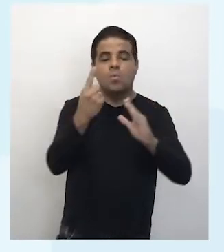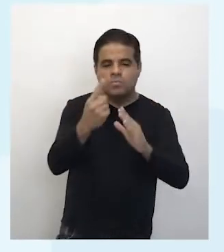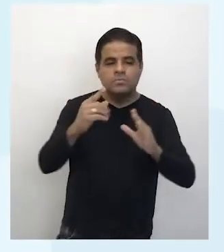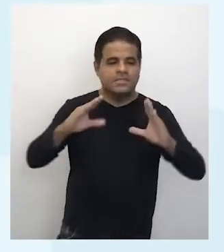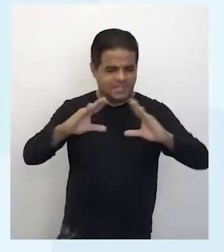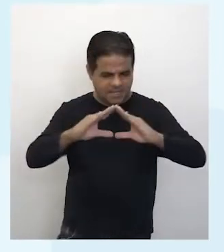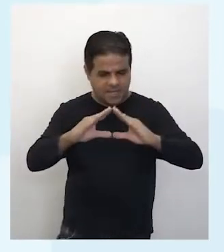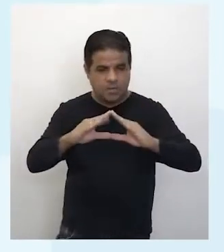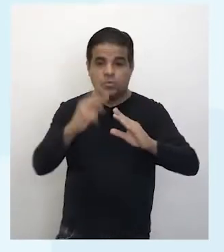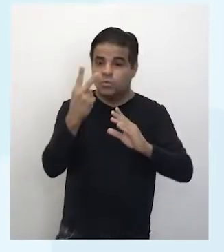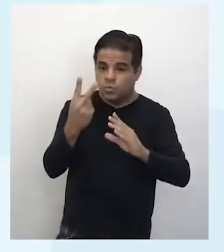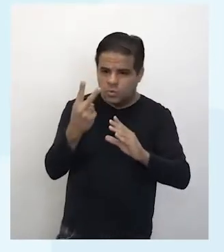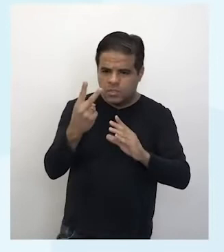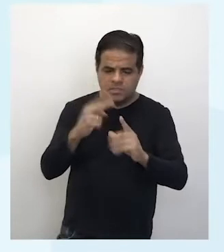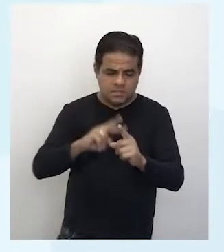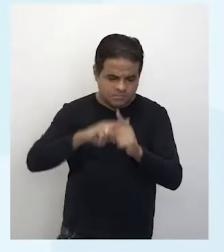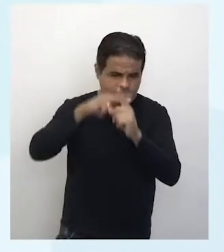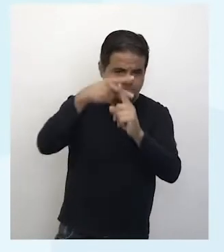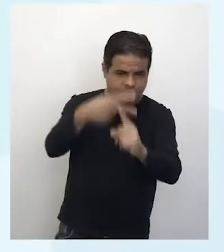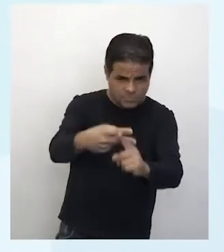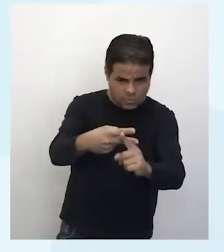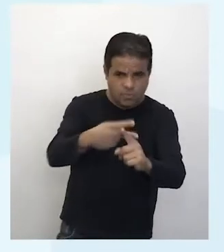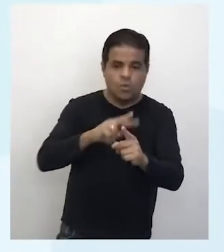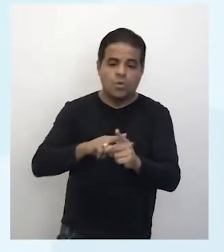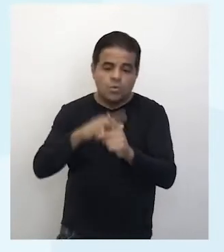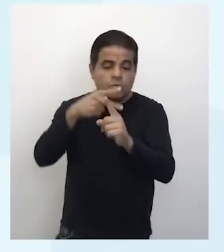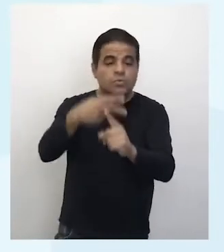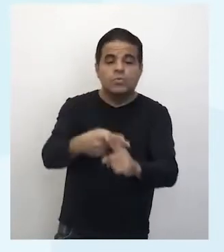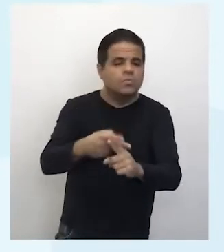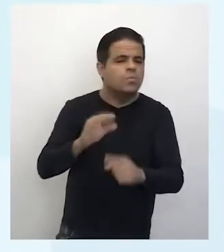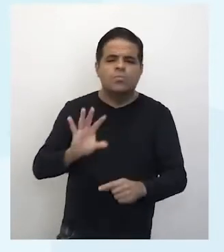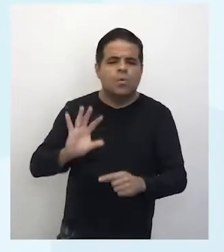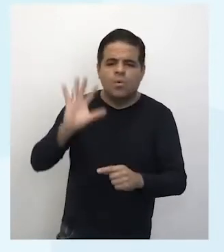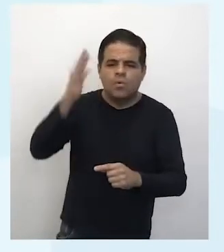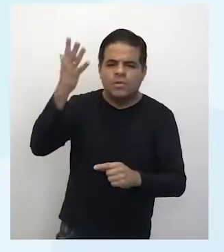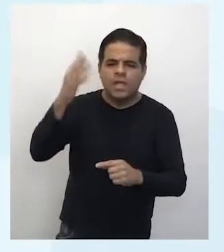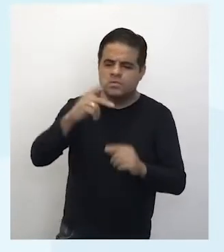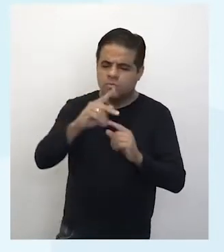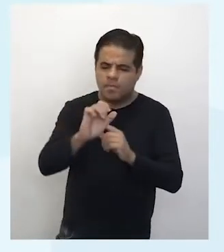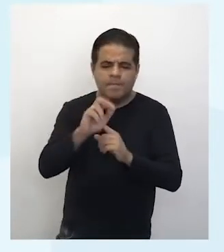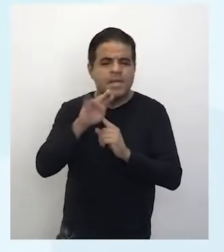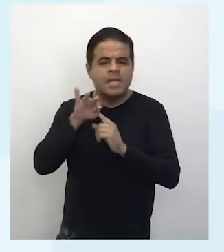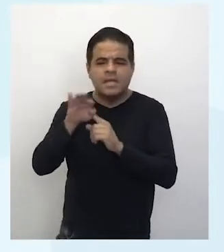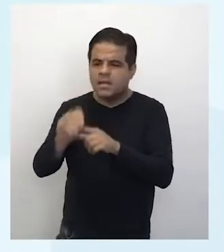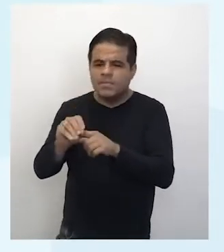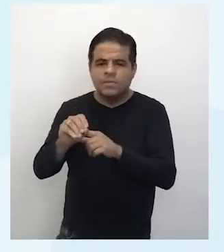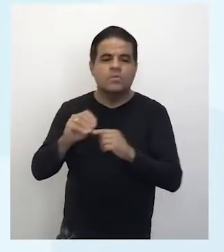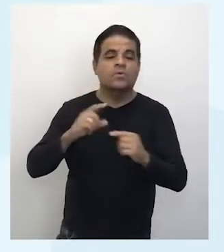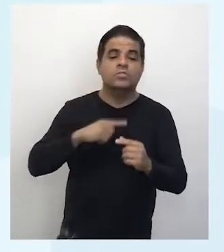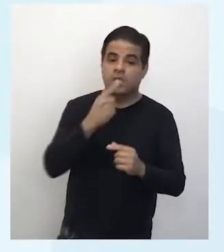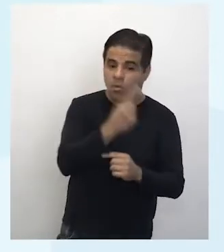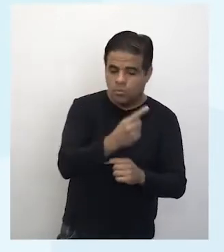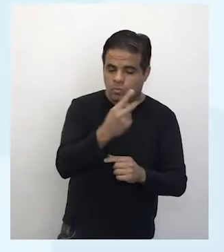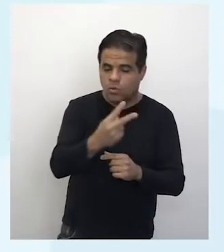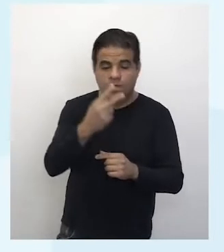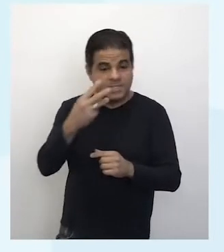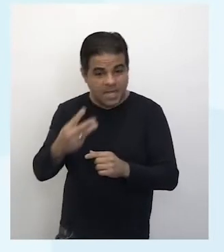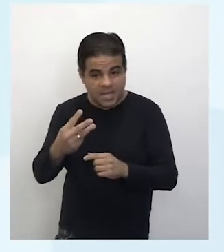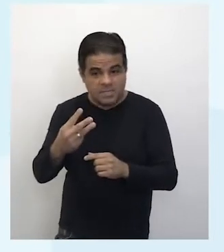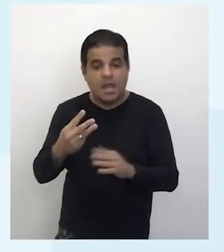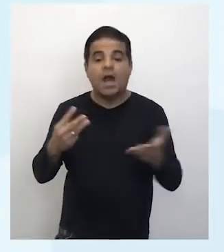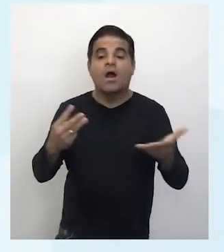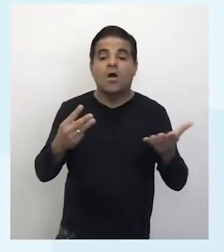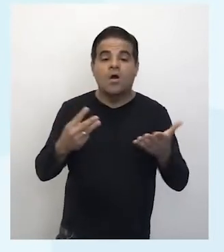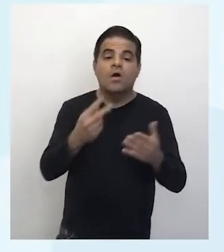triângulo aí em duas unidades ou aumentar o dobro o que que acontece com o perímetro ó eu tinha um dois três